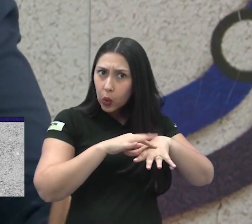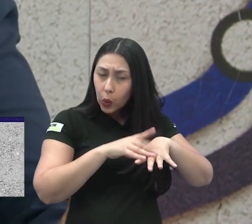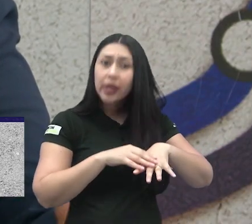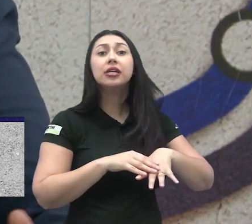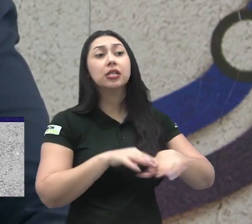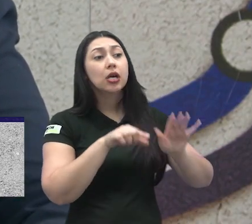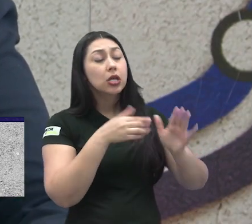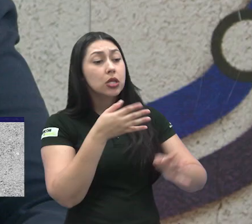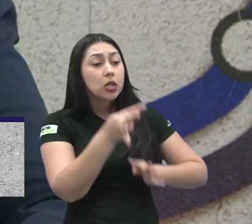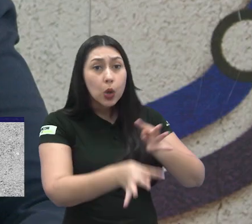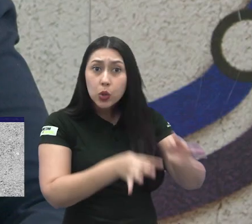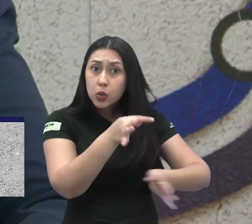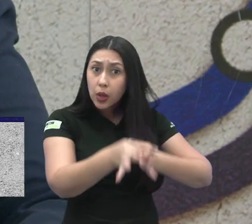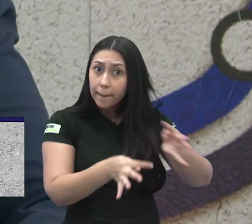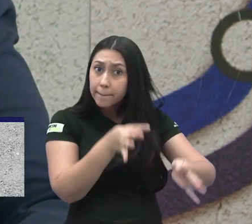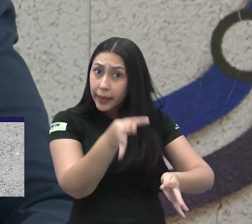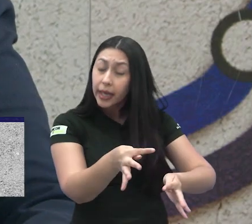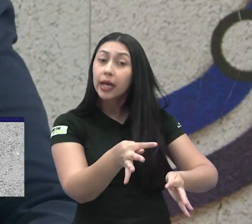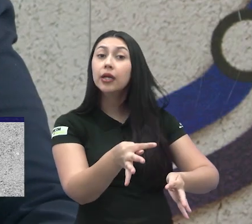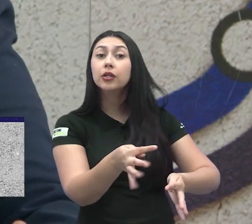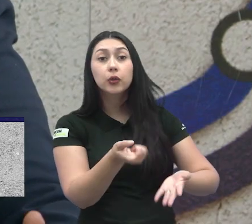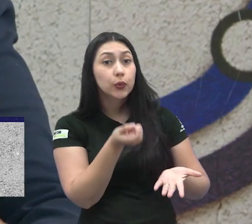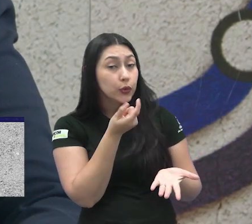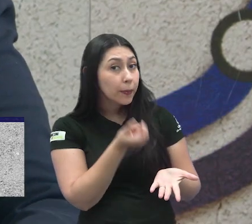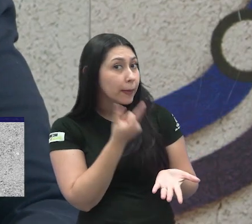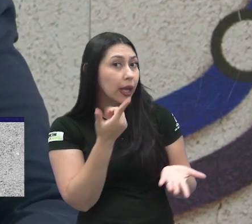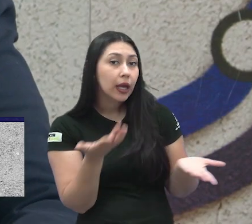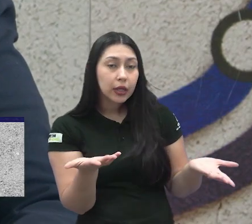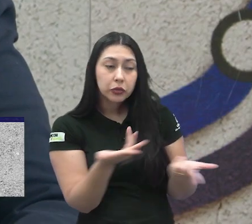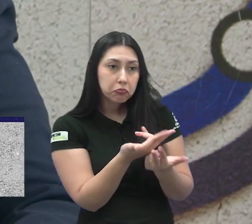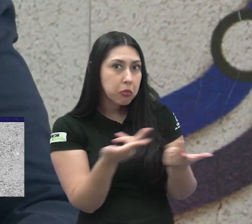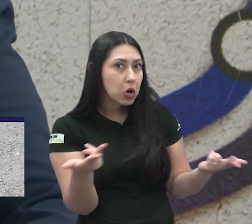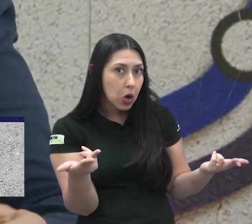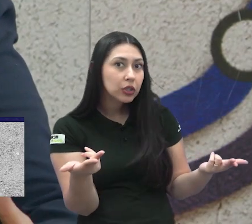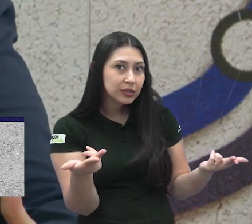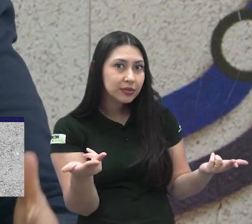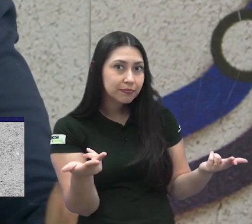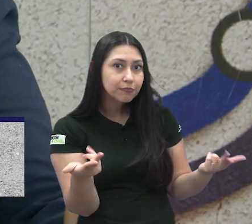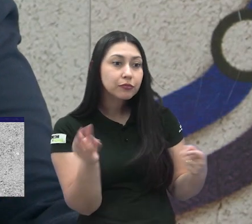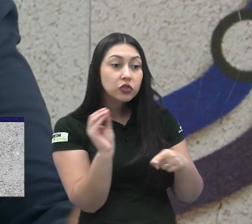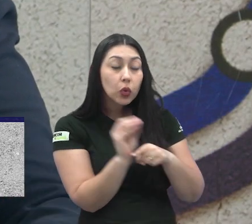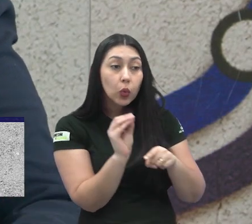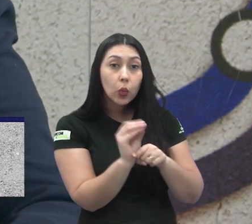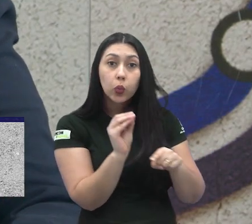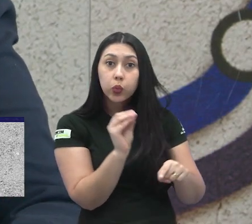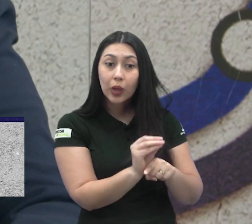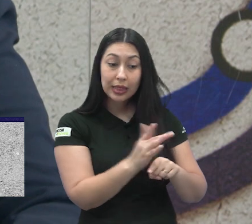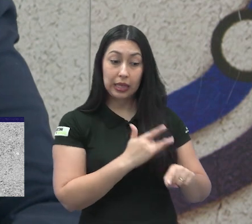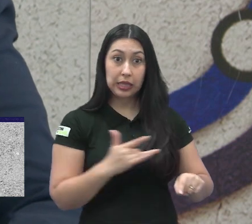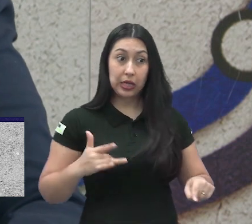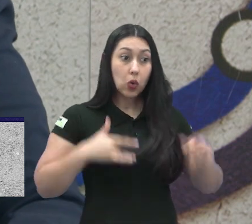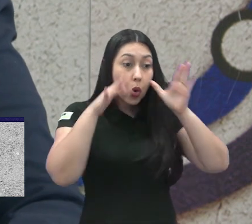área clínica, uma área enfim, de sanidade mais diretamente,